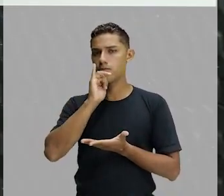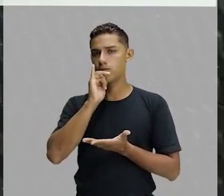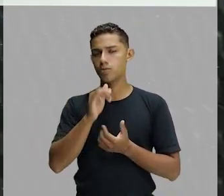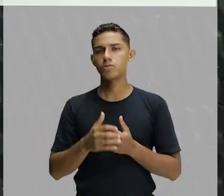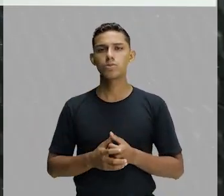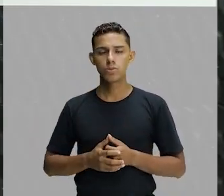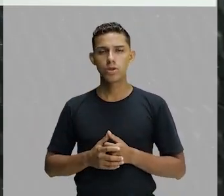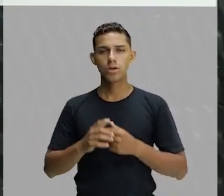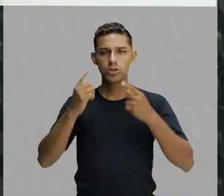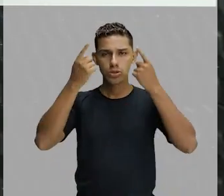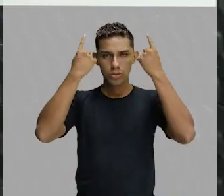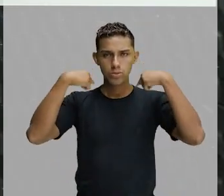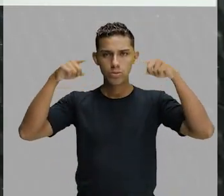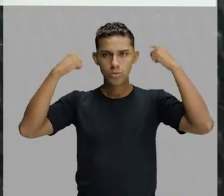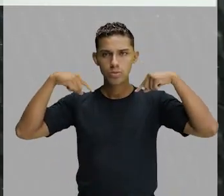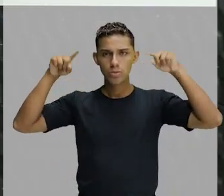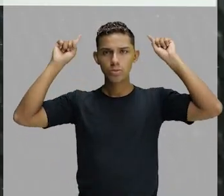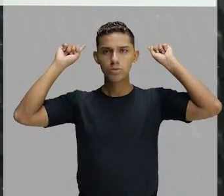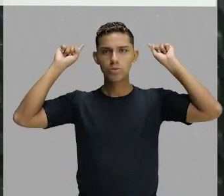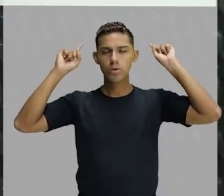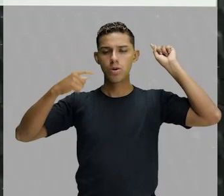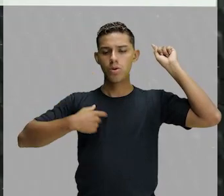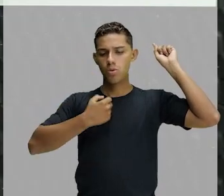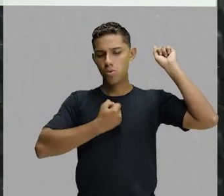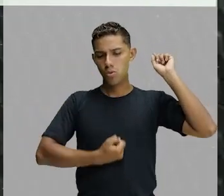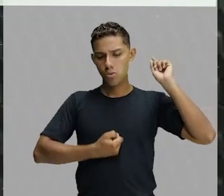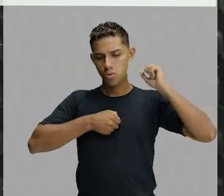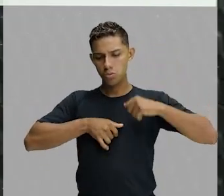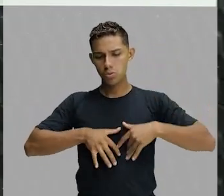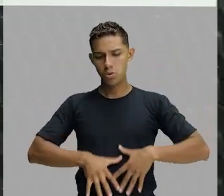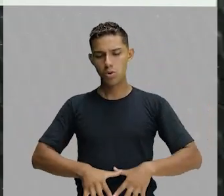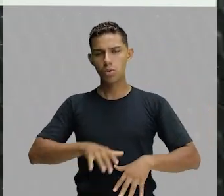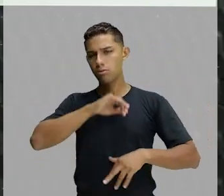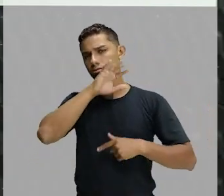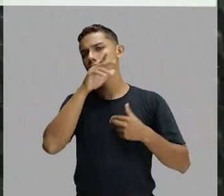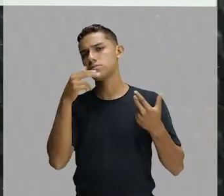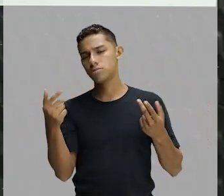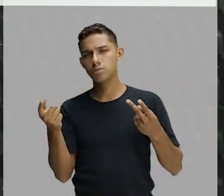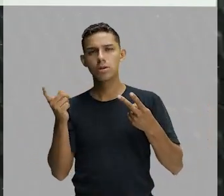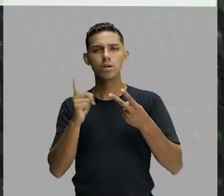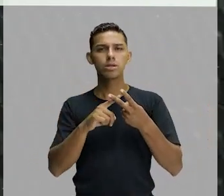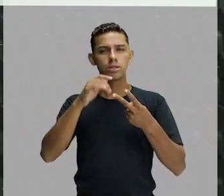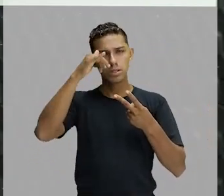de bode, né, de fezes de gado. Esses adubos